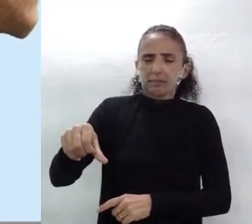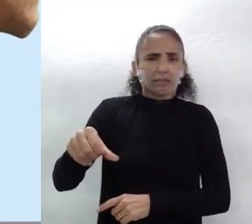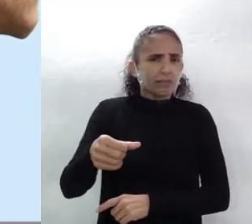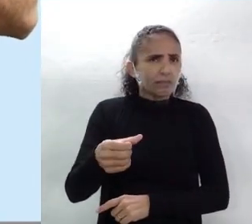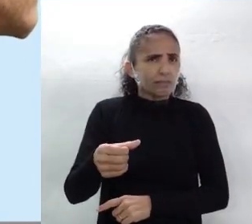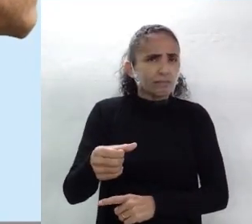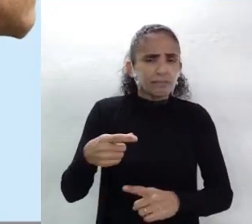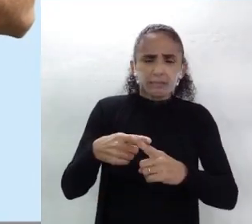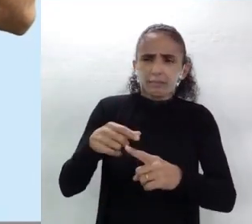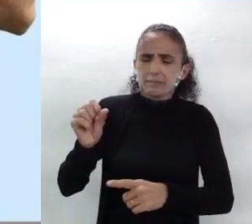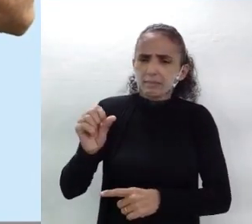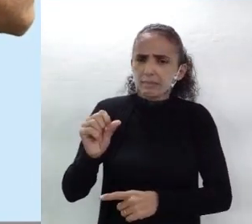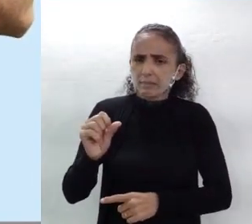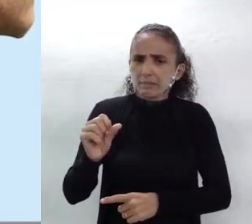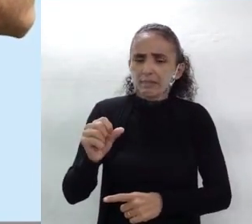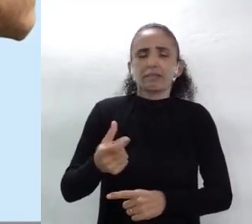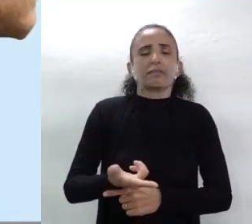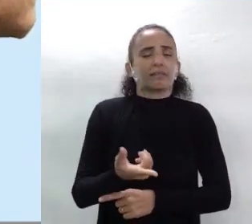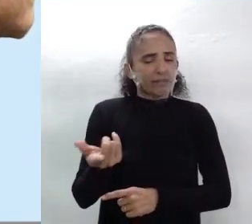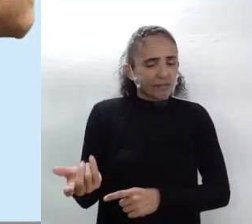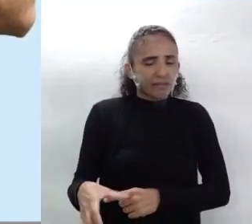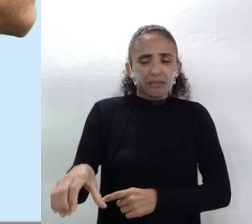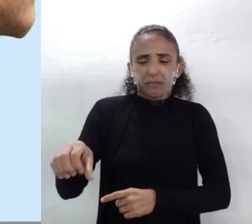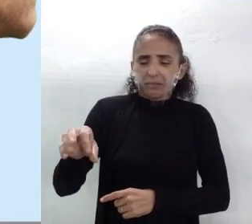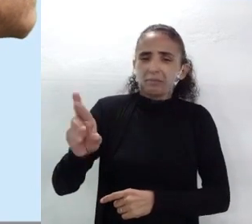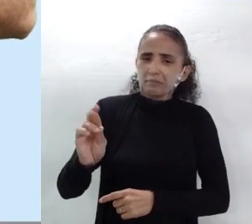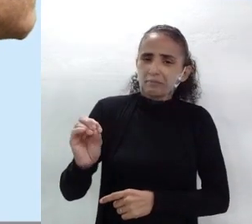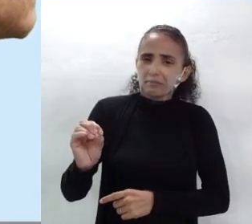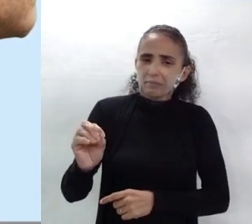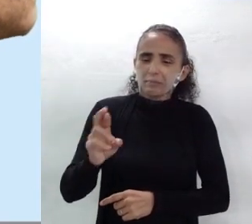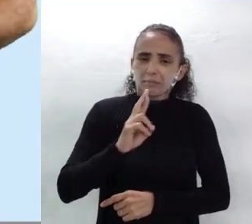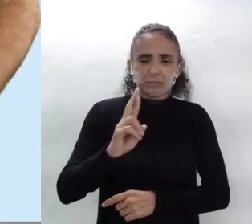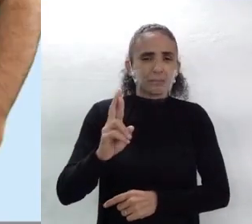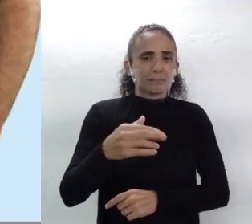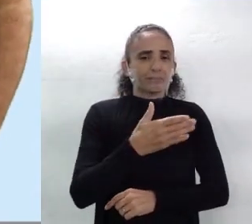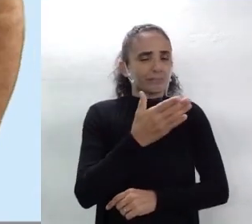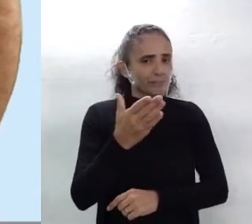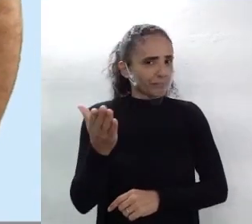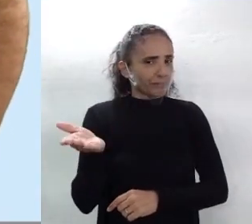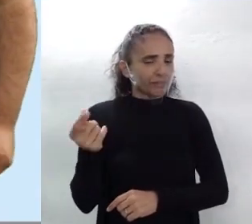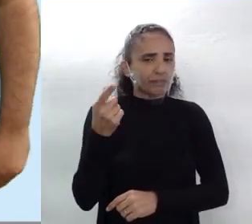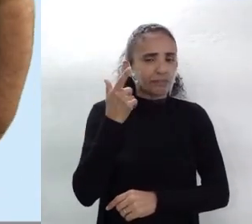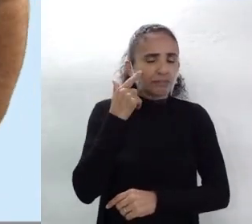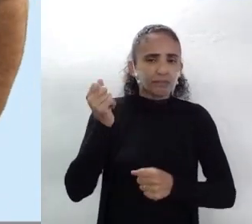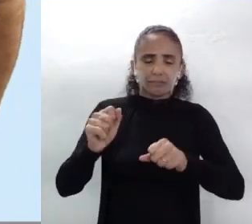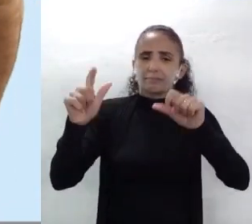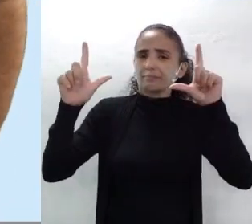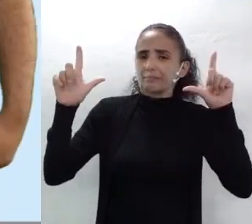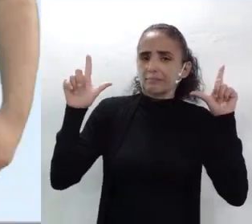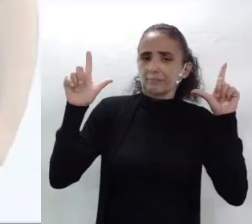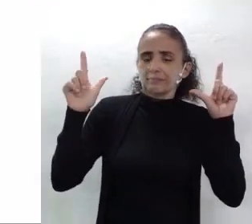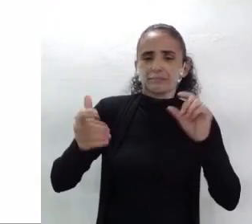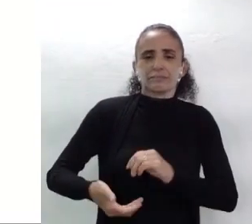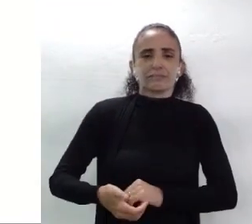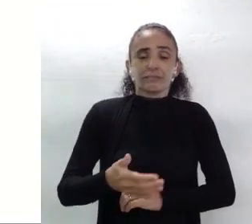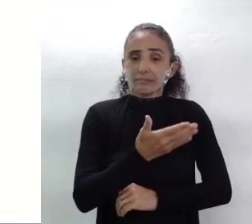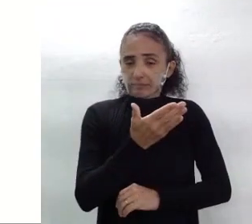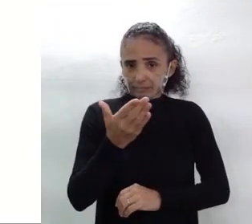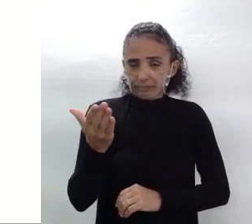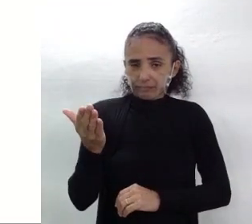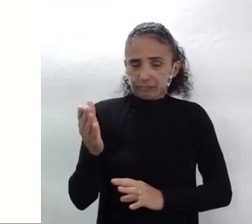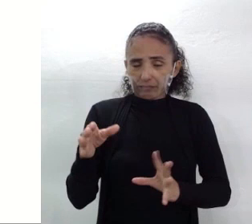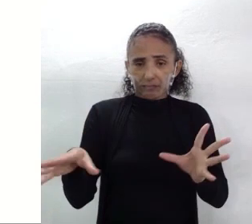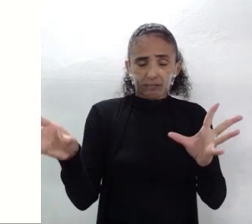você vai dizer que é 30. 3 vezes 30 é igual a 90. Show de bola. Veja aí na tela de vocês. Que